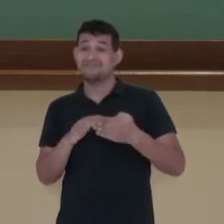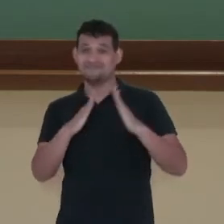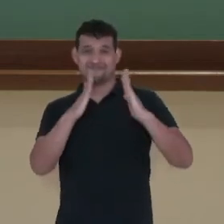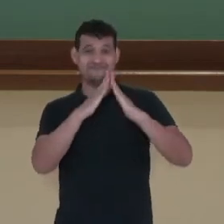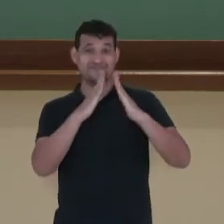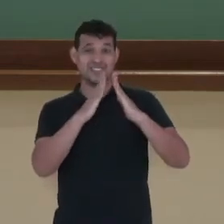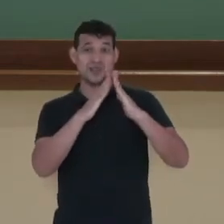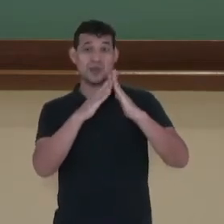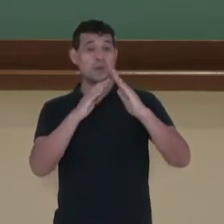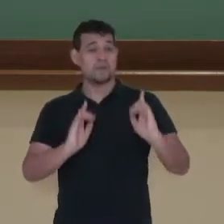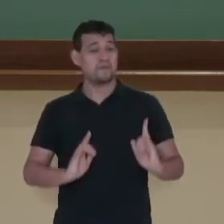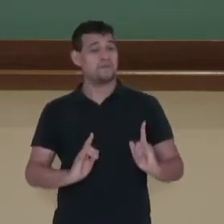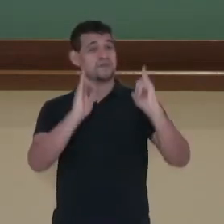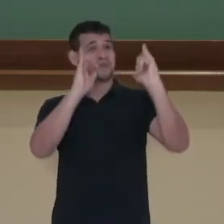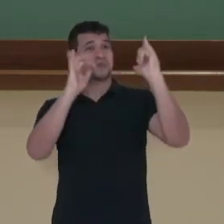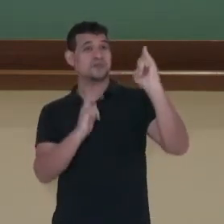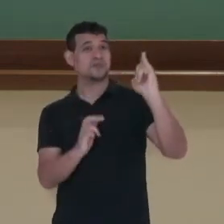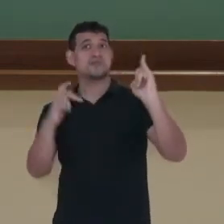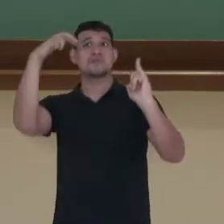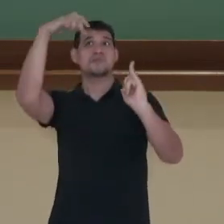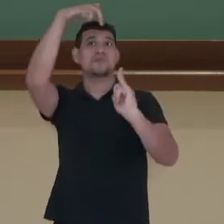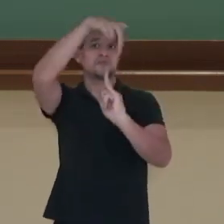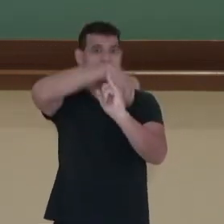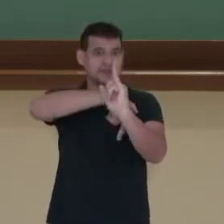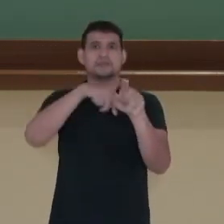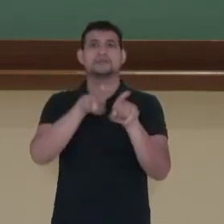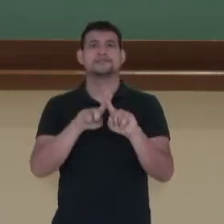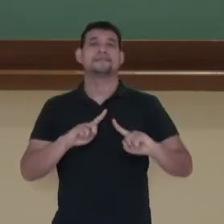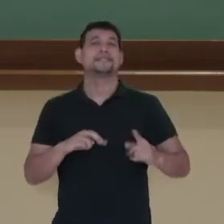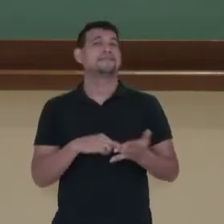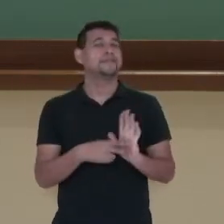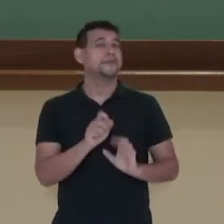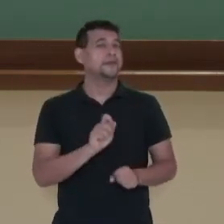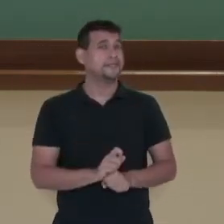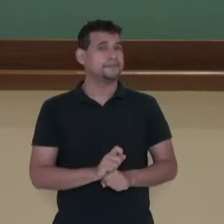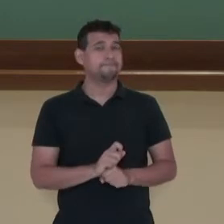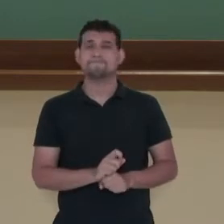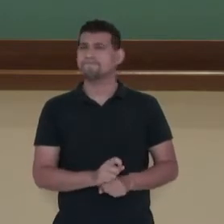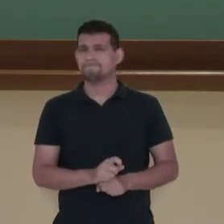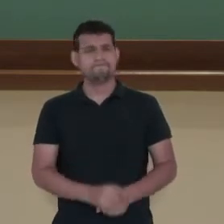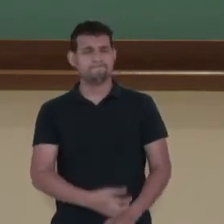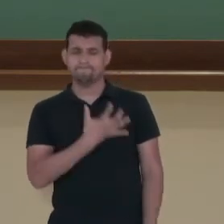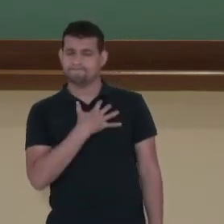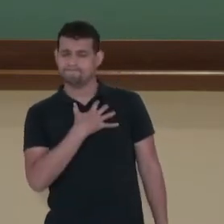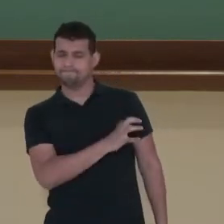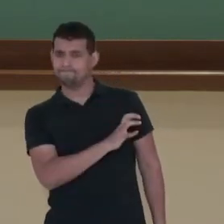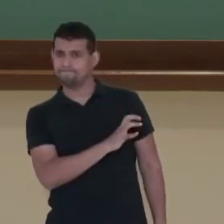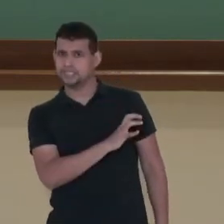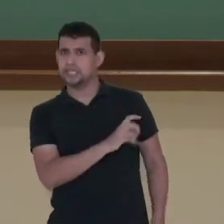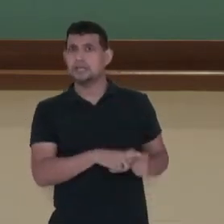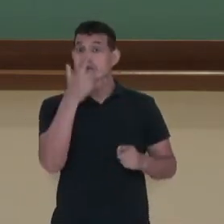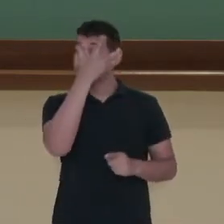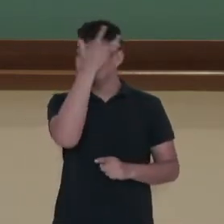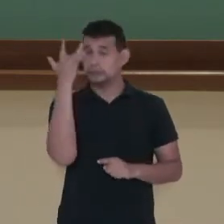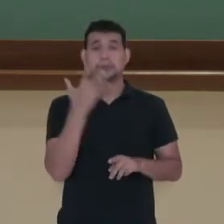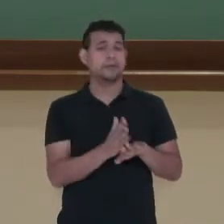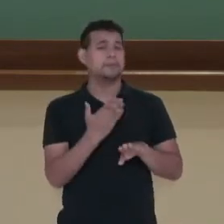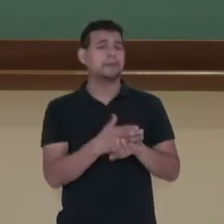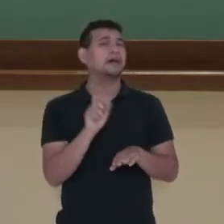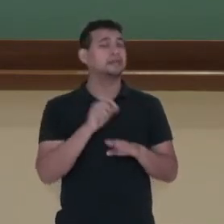de prédios abandonados. Então, isso é totalmente repudiado pelos praticantes mesmo